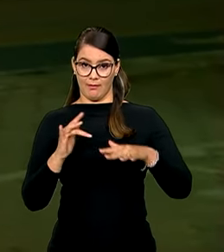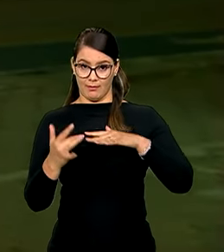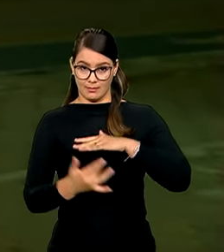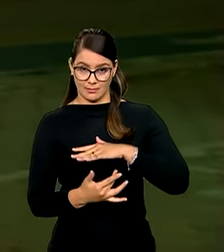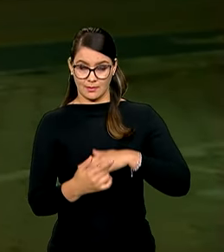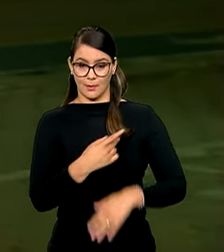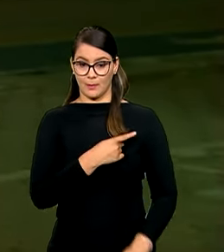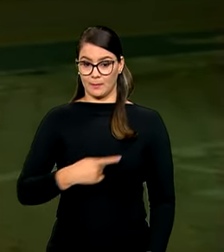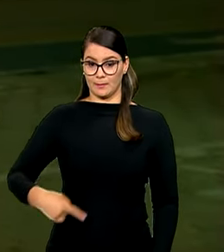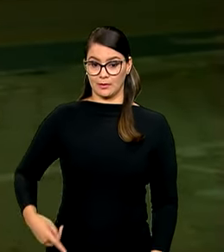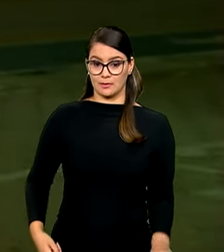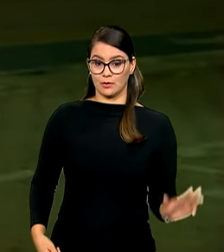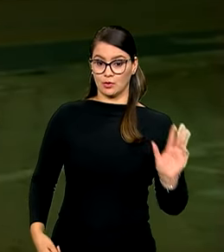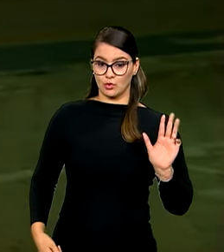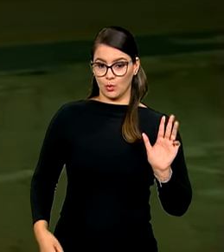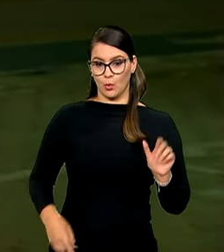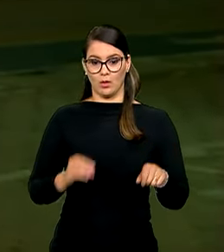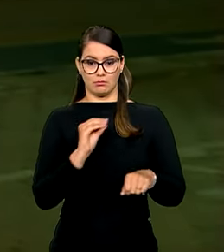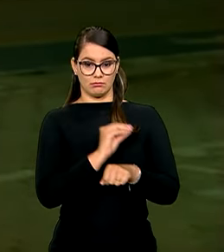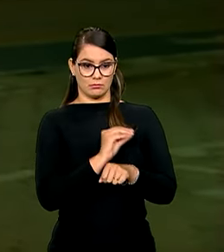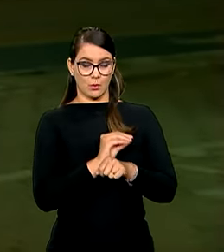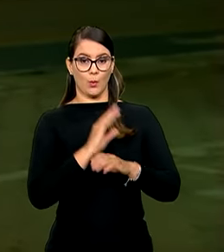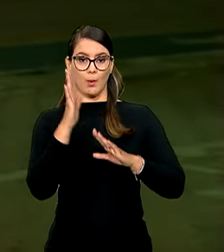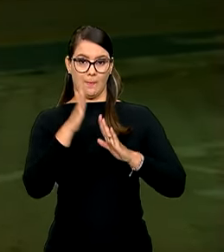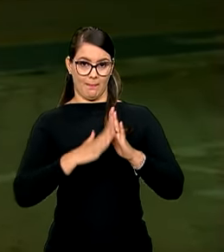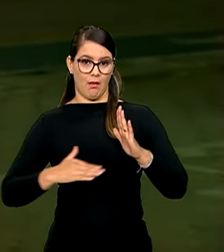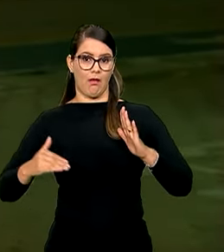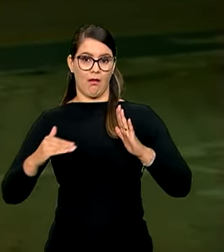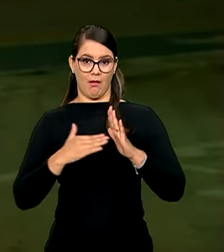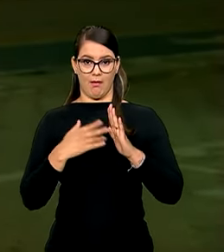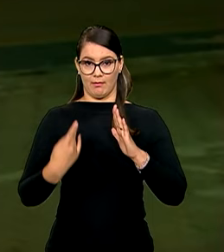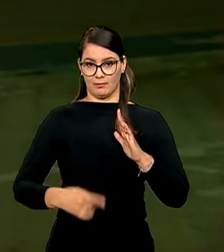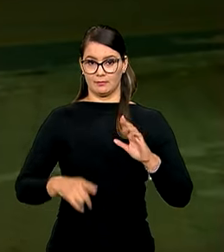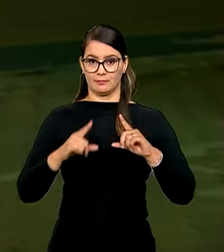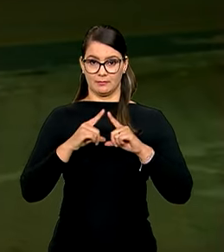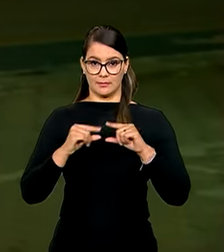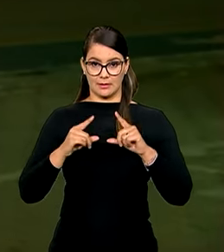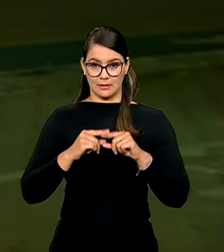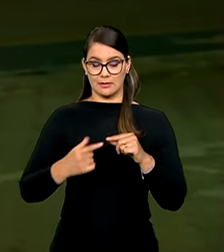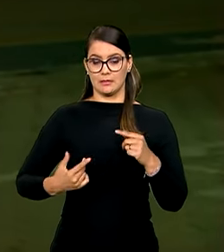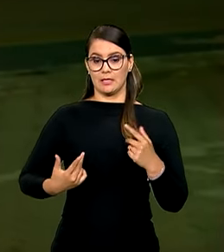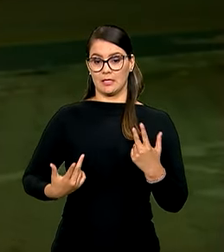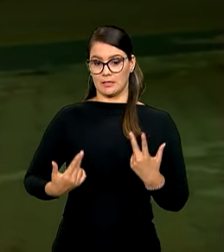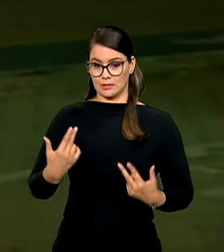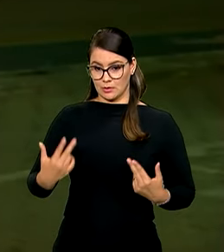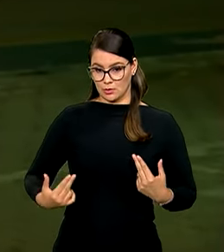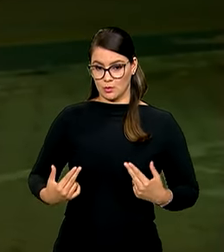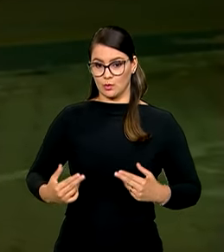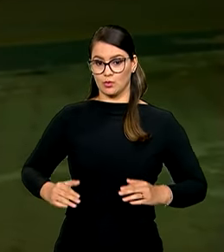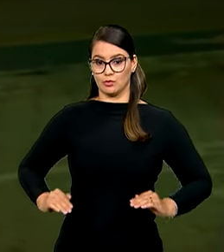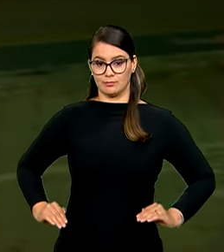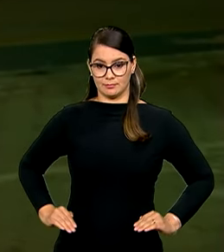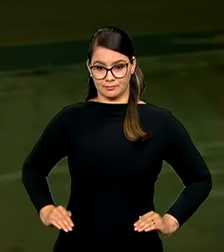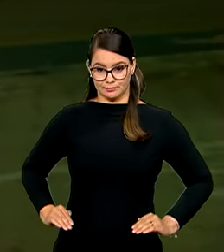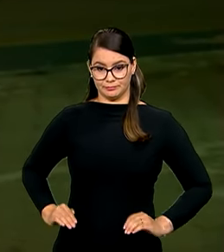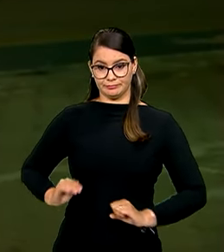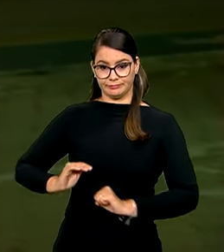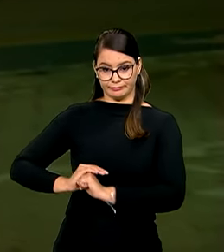o presidente Lula, que se recupera no Palácio da Alvorada, aqui em Brasília, de uma cirurgia de artroplastia no